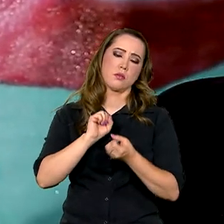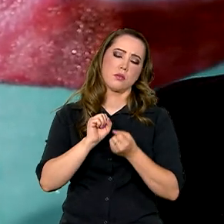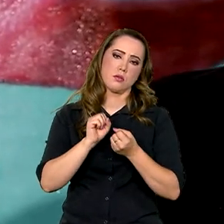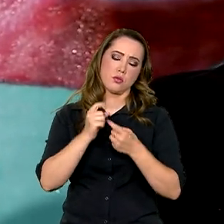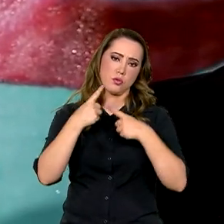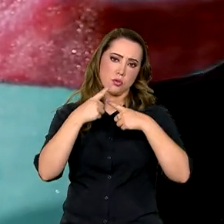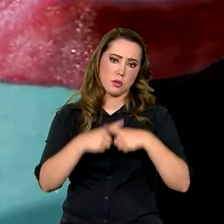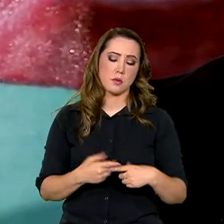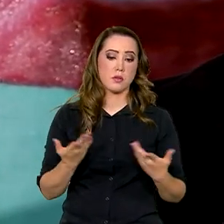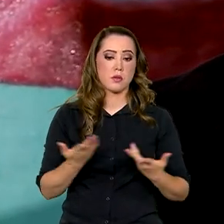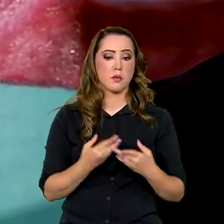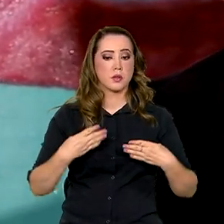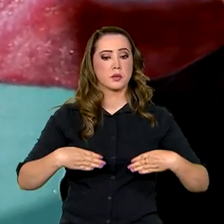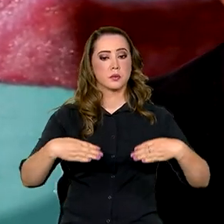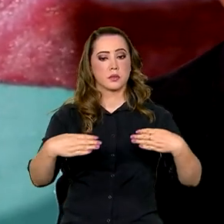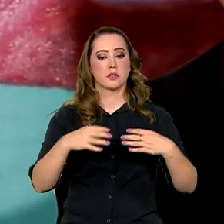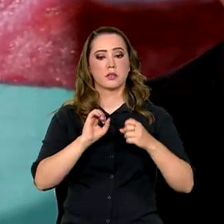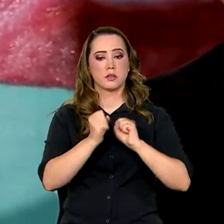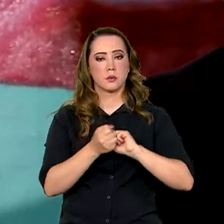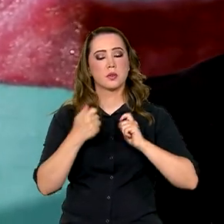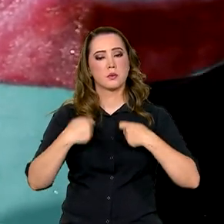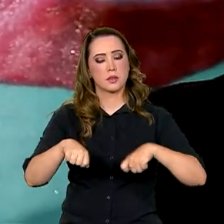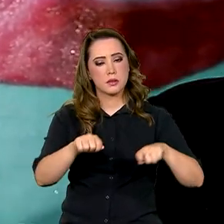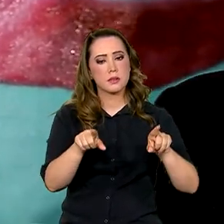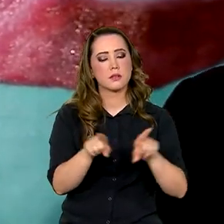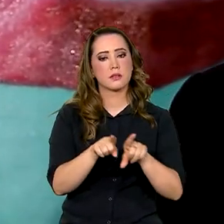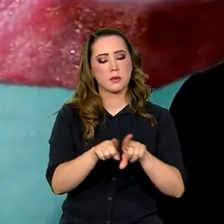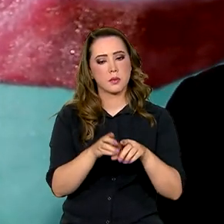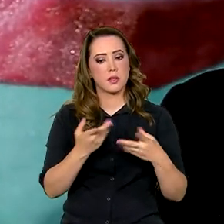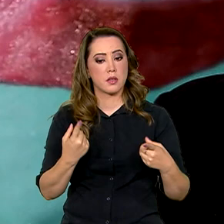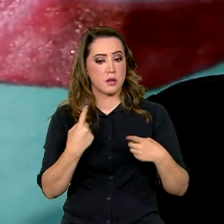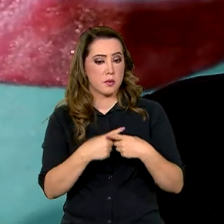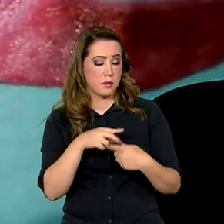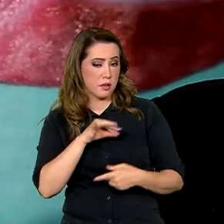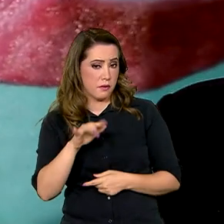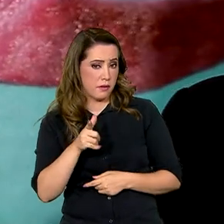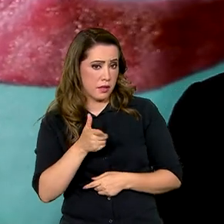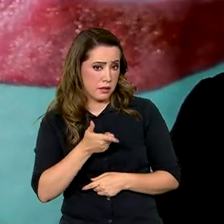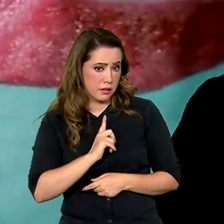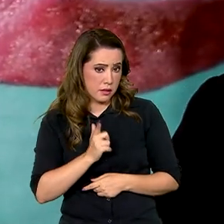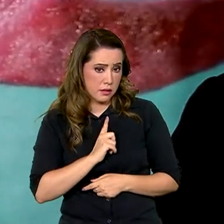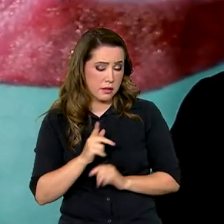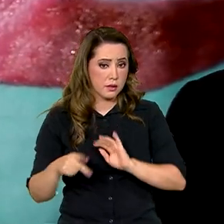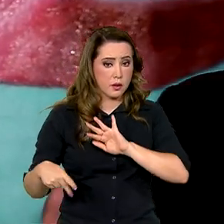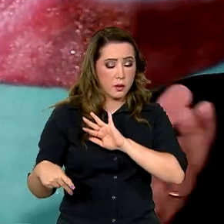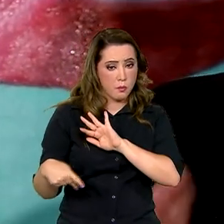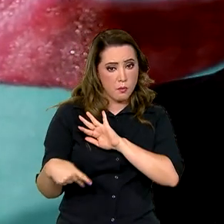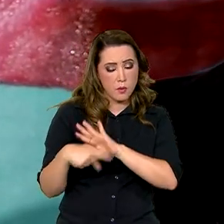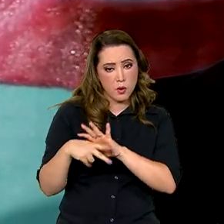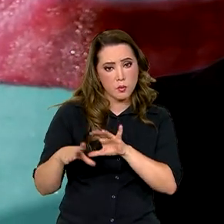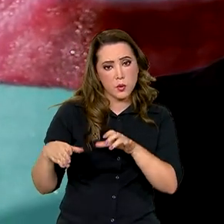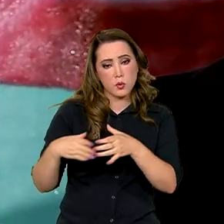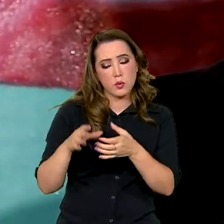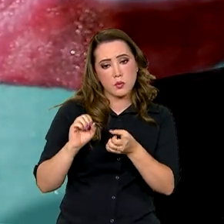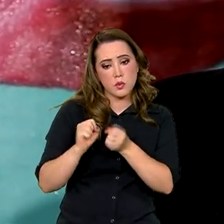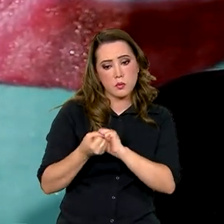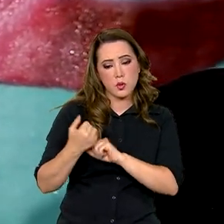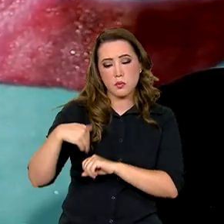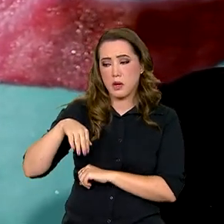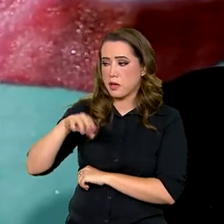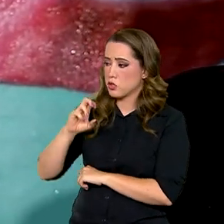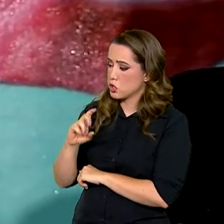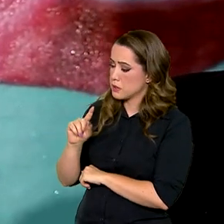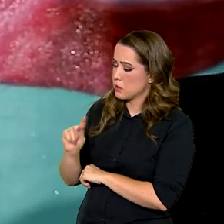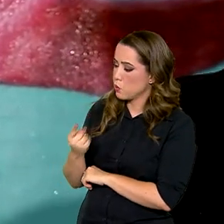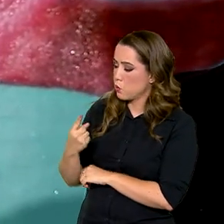o Ministério do Esporte deve ser beneficiado até porque haverá de ter a ingerência na veia do esporte mais de 5.000